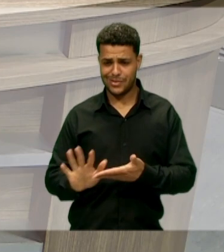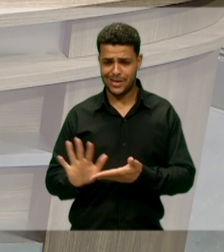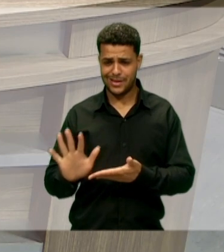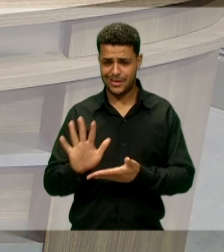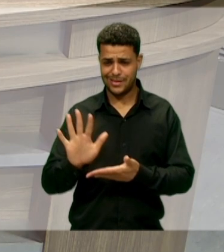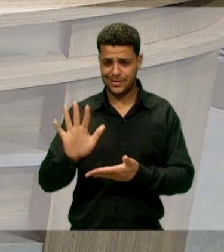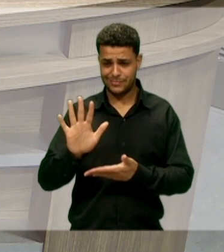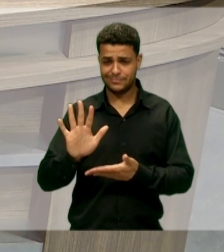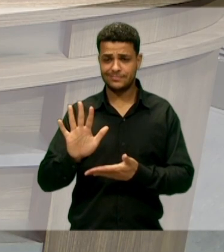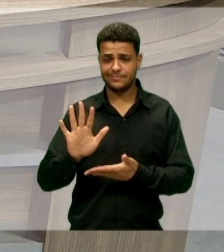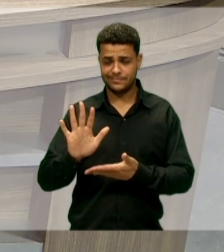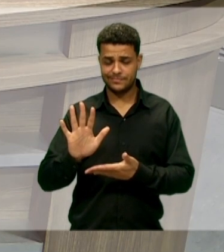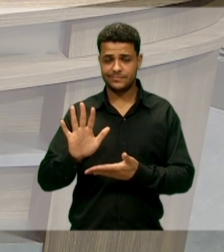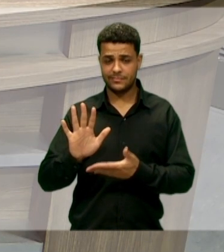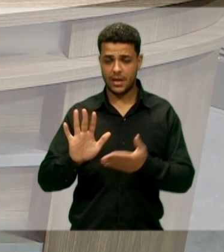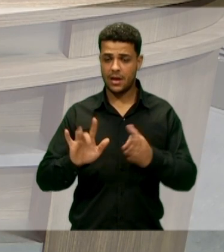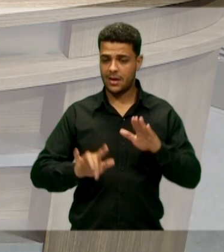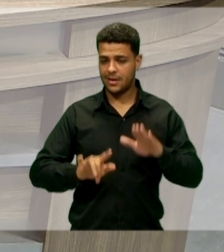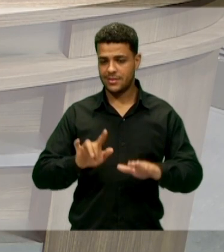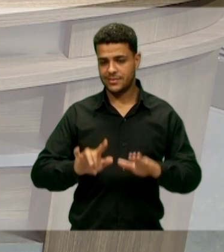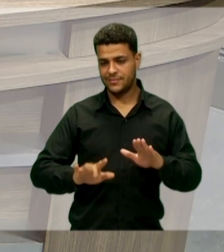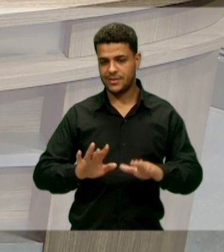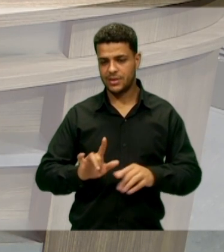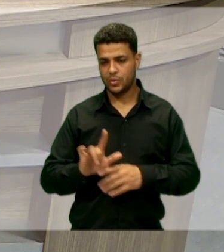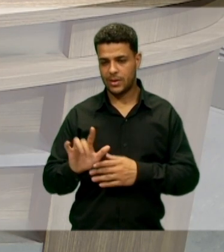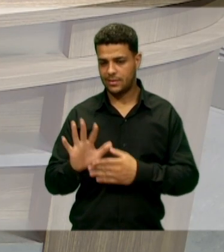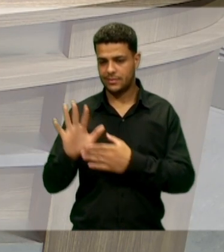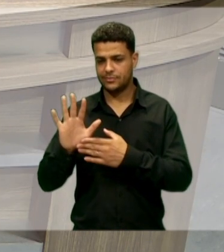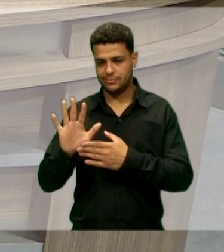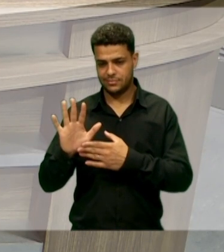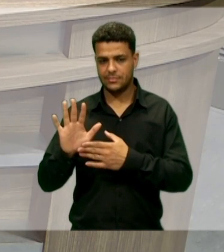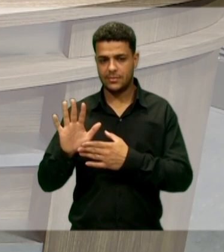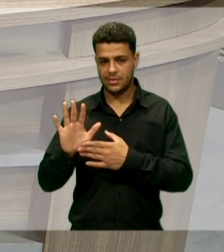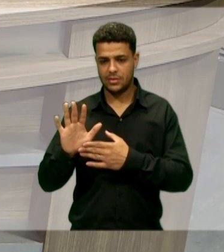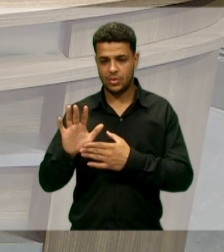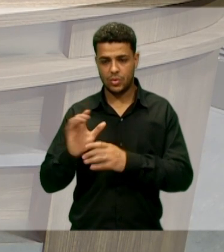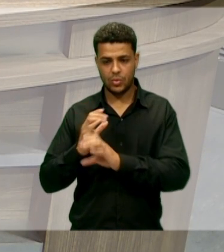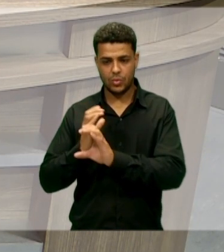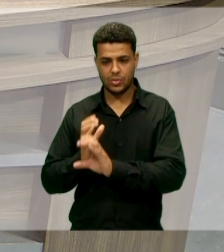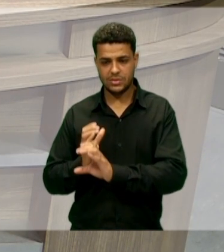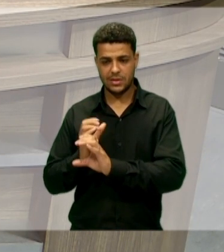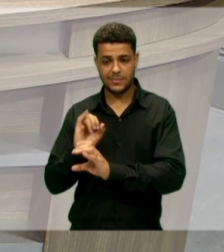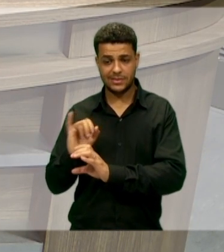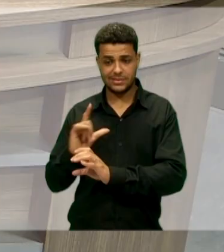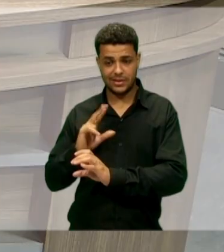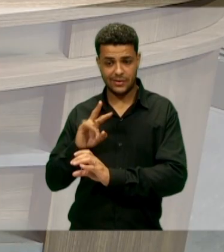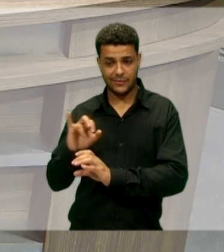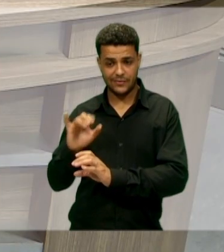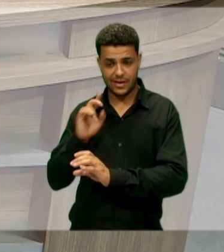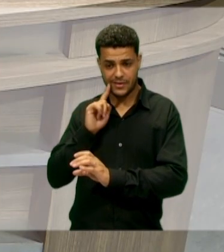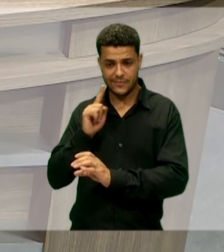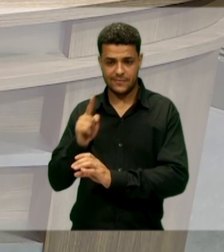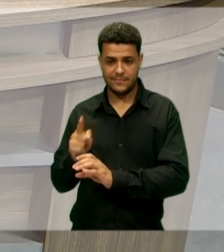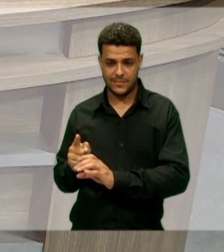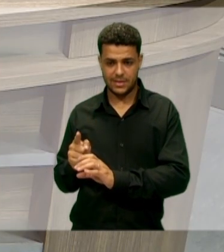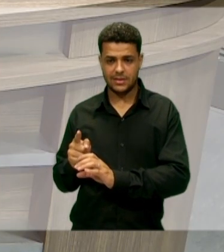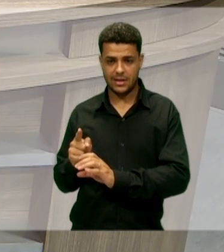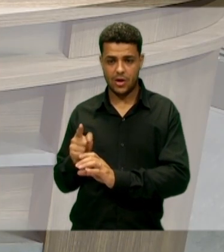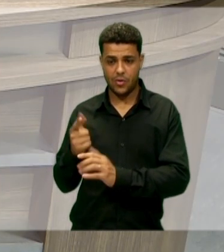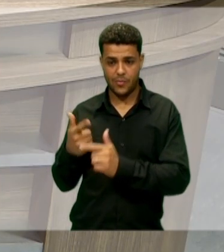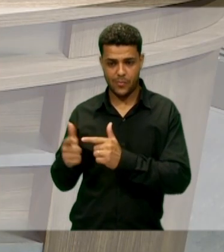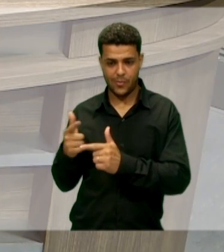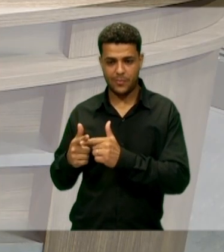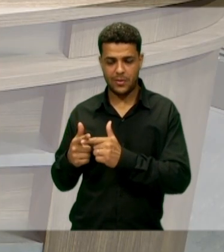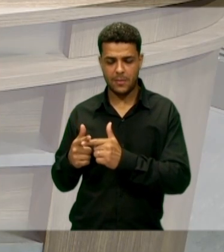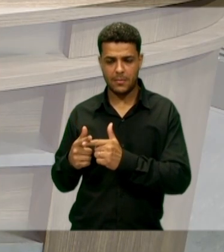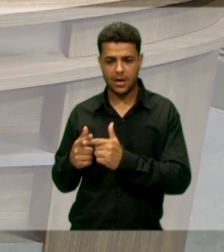altíssimo custo. Uhum. Às vezes nem é tão custoso assim um exame que realmente vai dizer qual é o